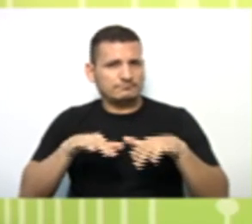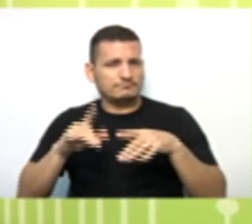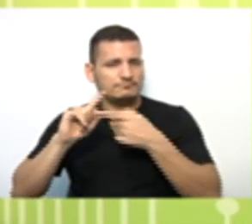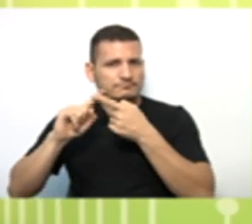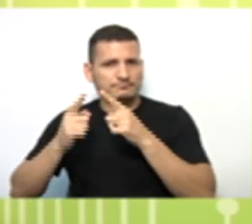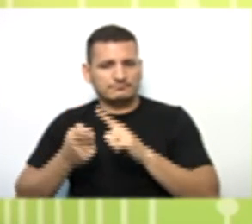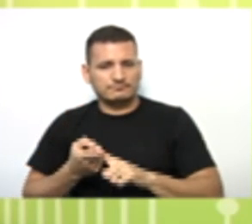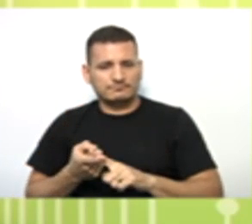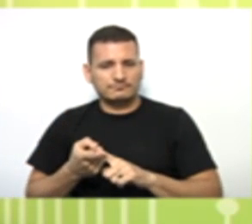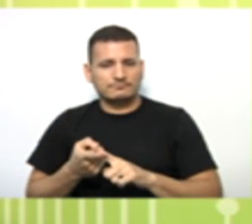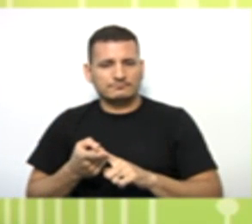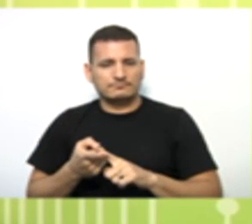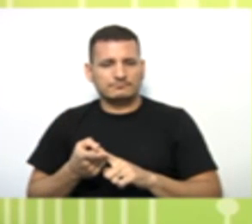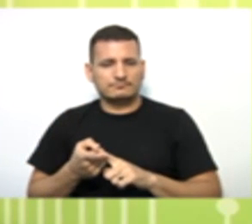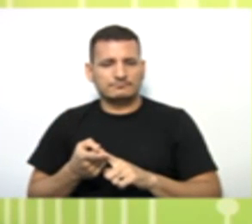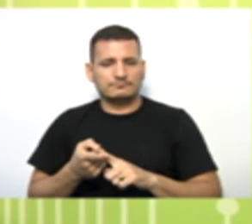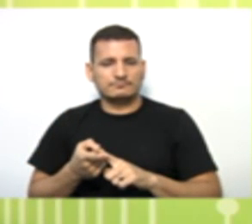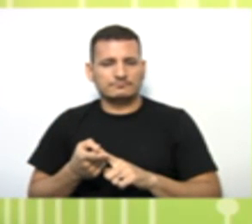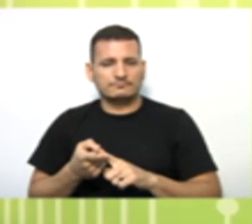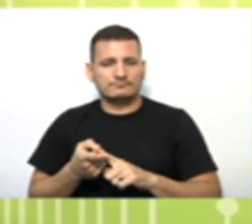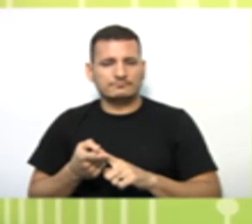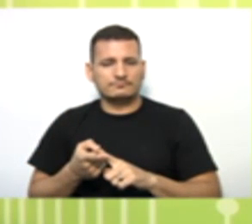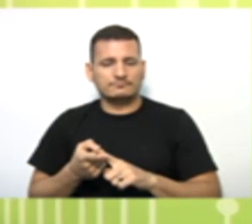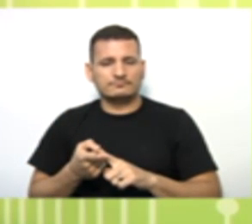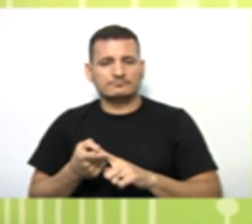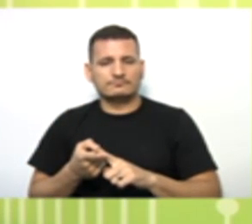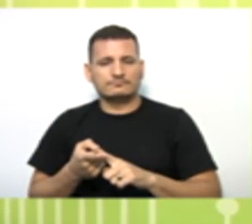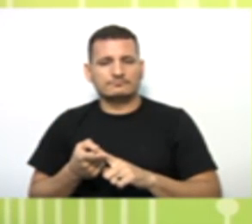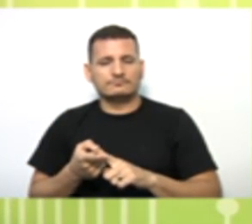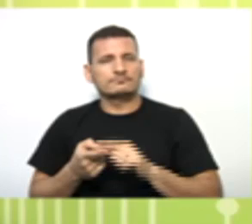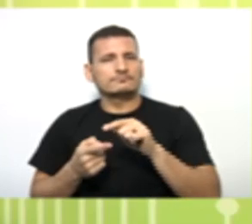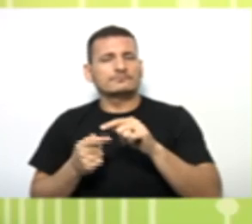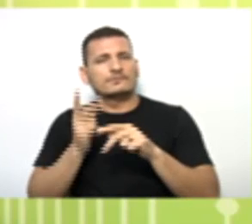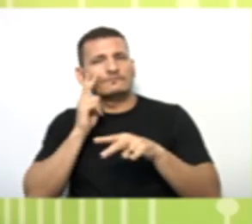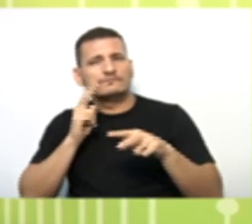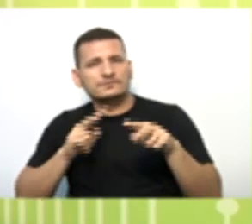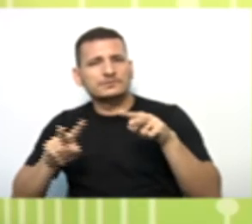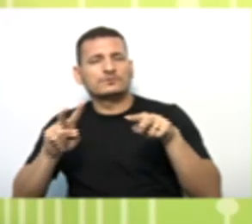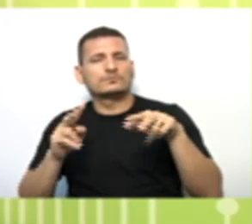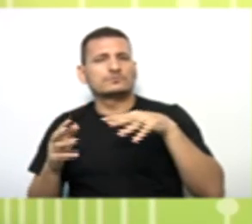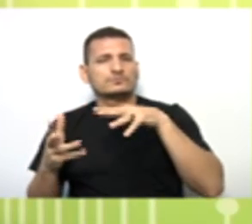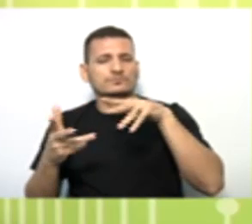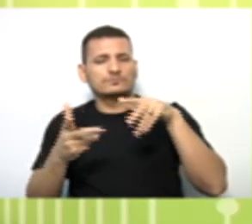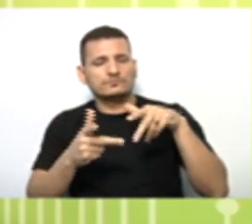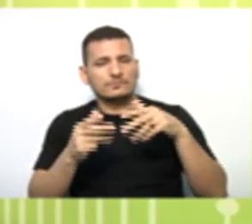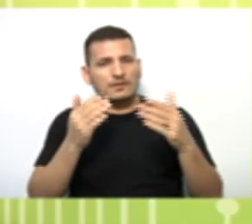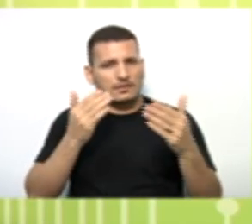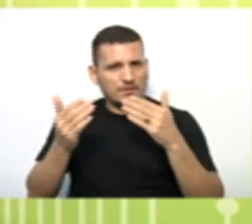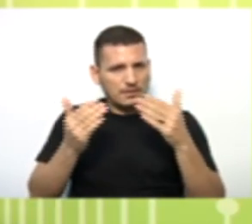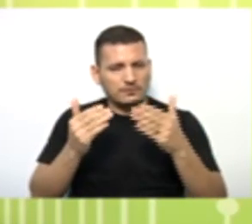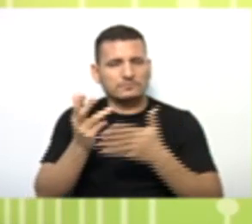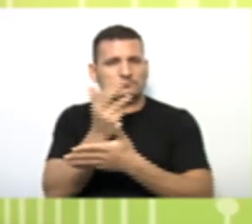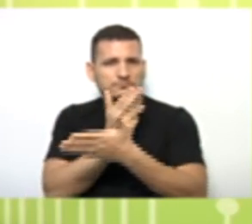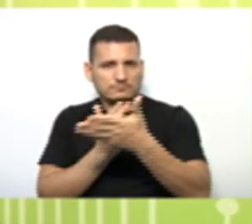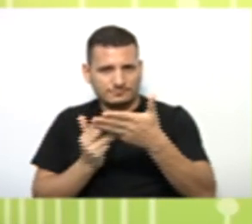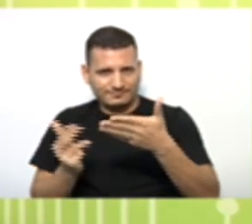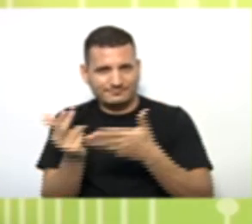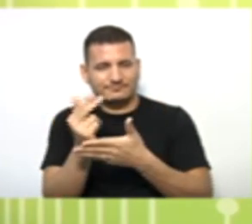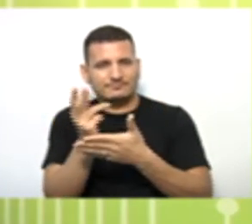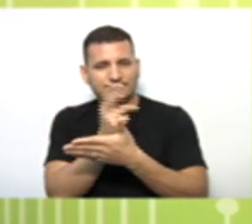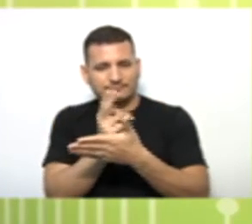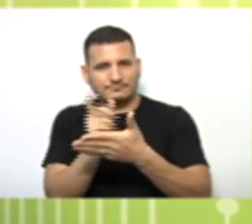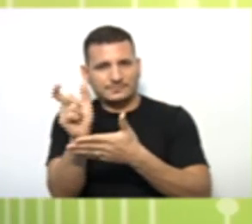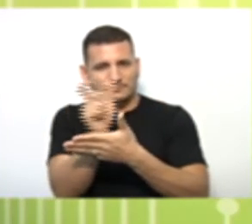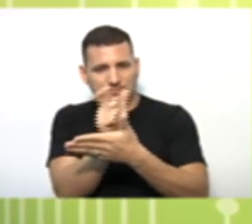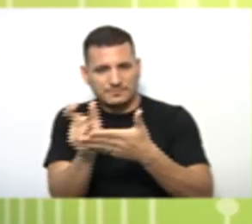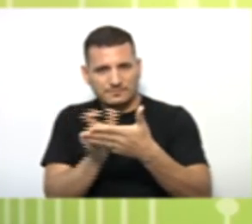programação, você já domina visão de mundo e análise em fluxograma, você consegue